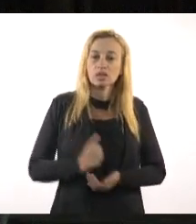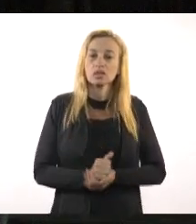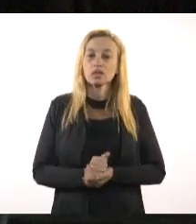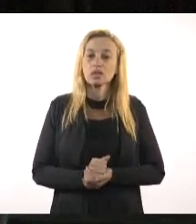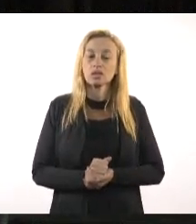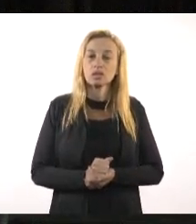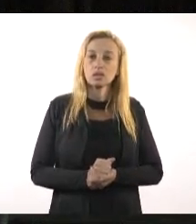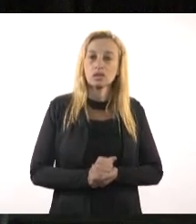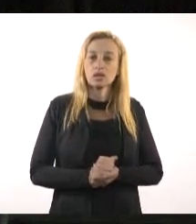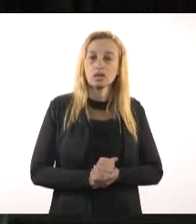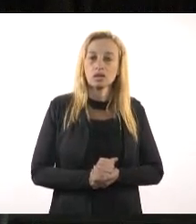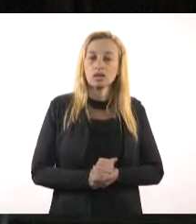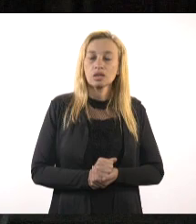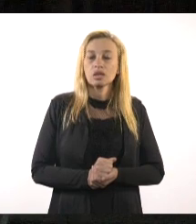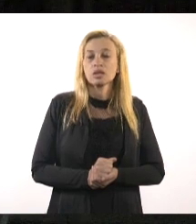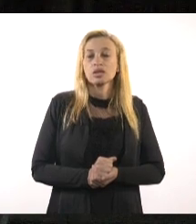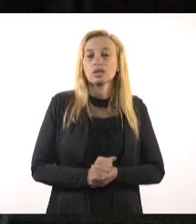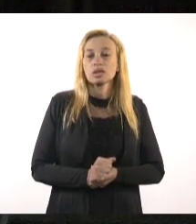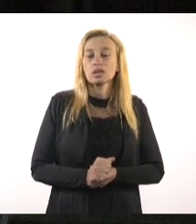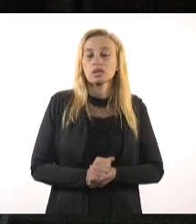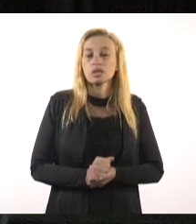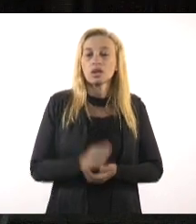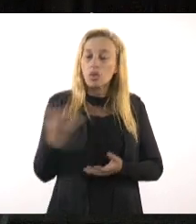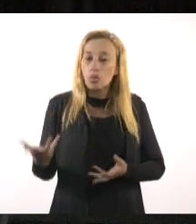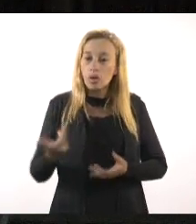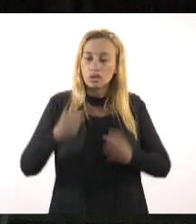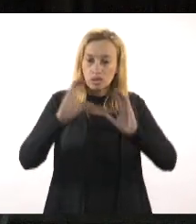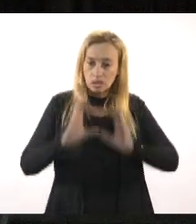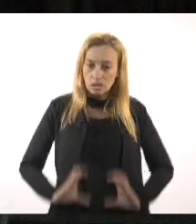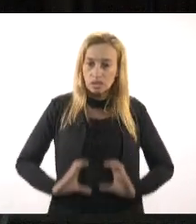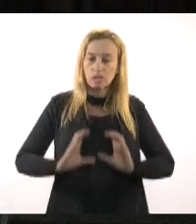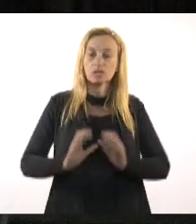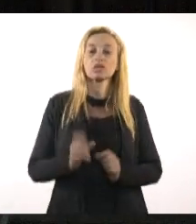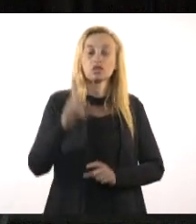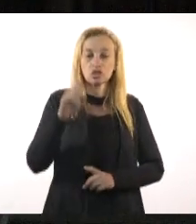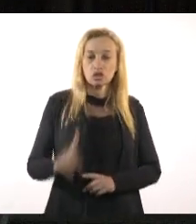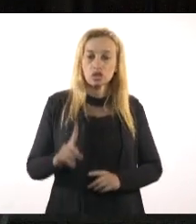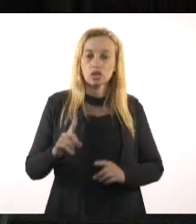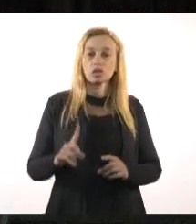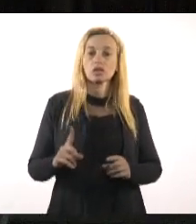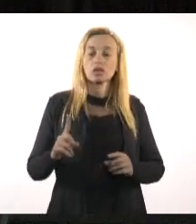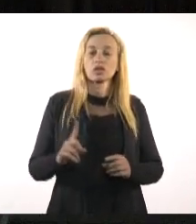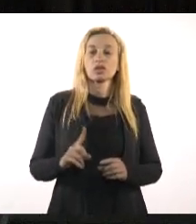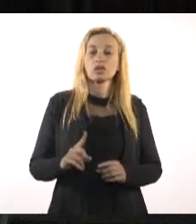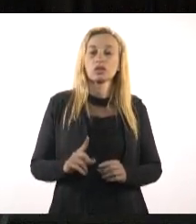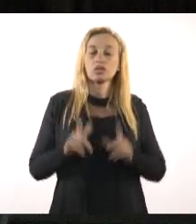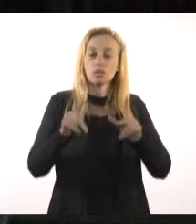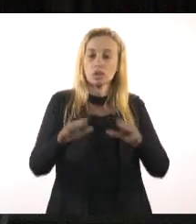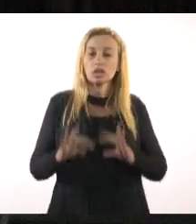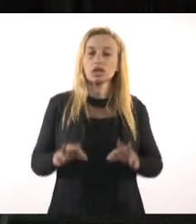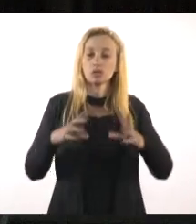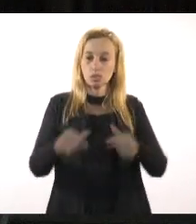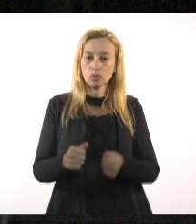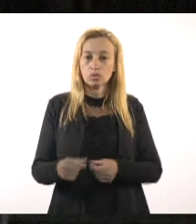tornem aptos na qualidade de cidadãos e de deveres e direitos com igualdade de oportunidades. Preparados para o uso responsável